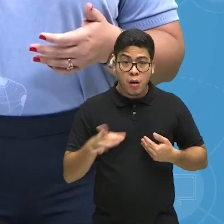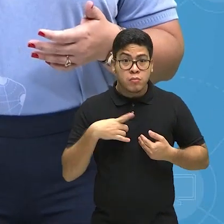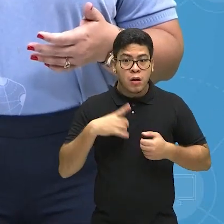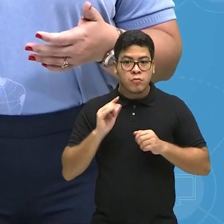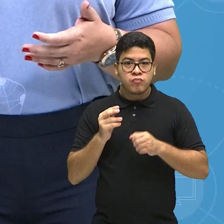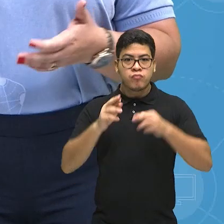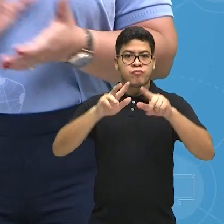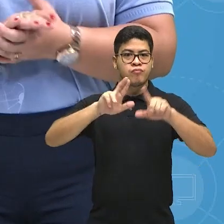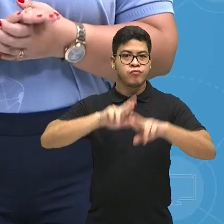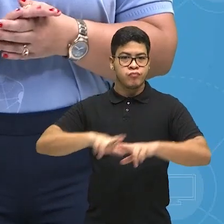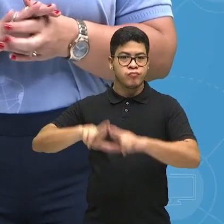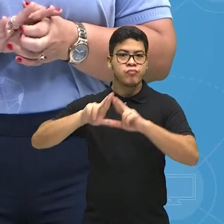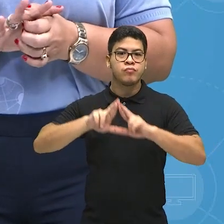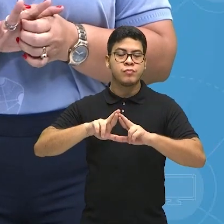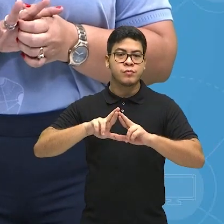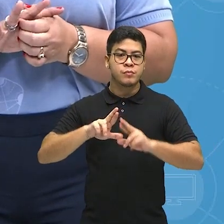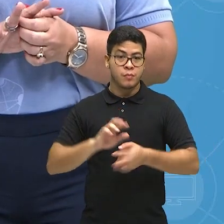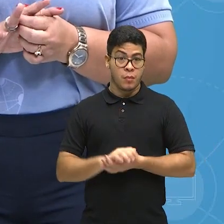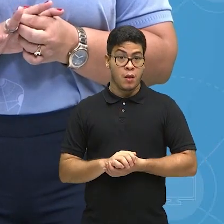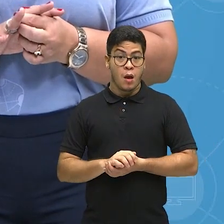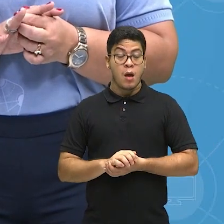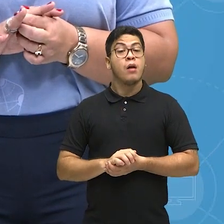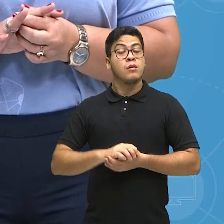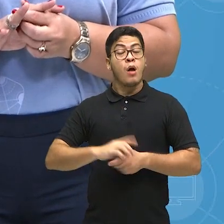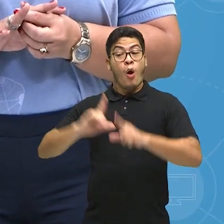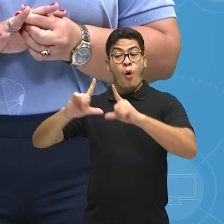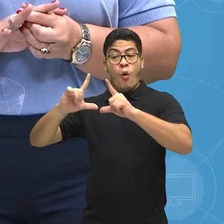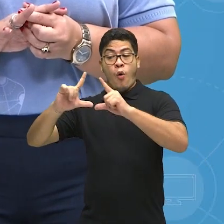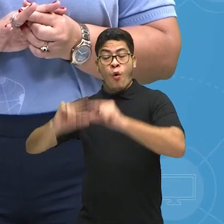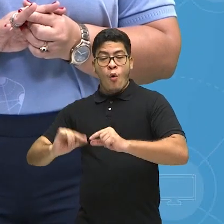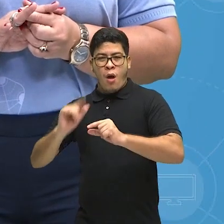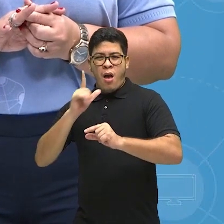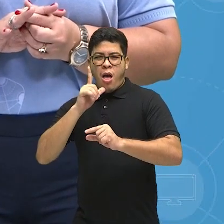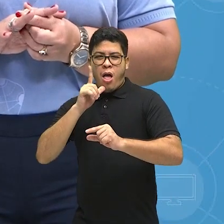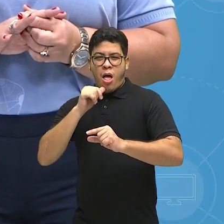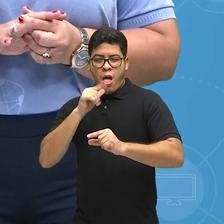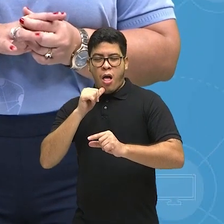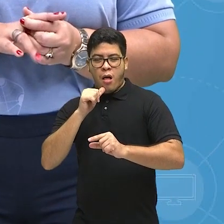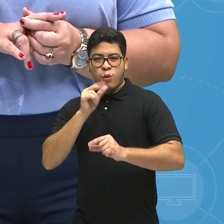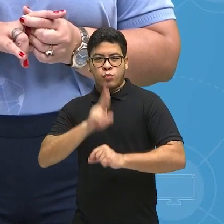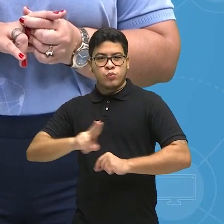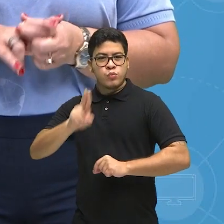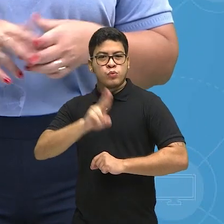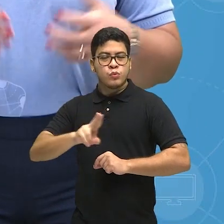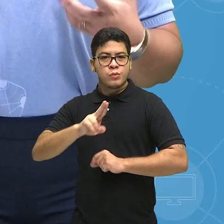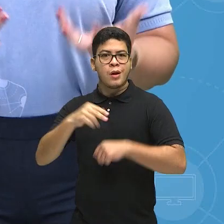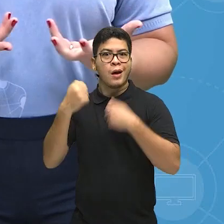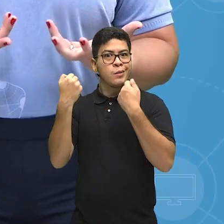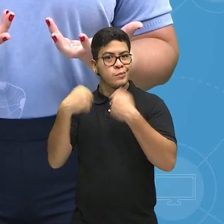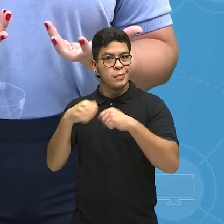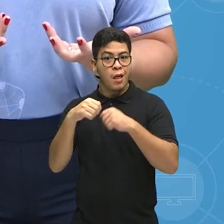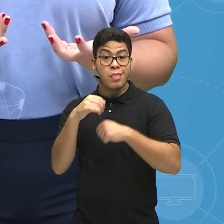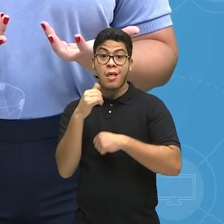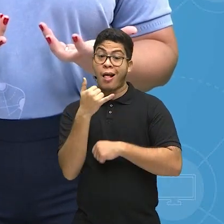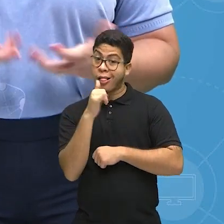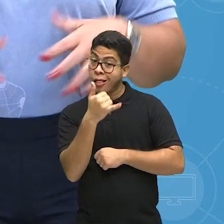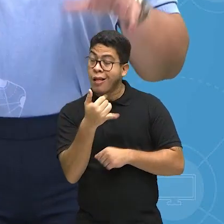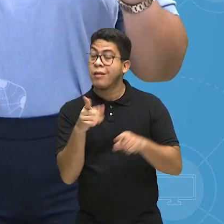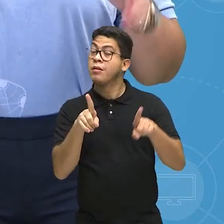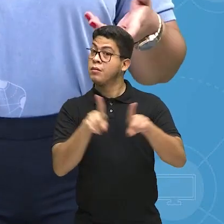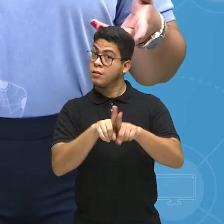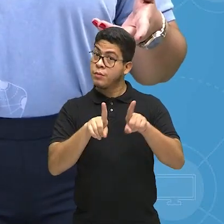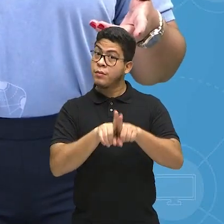reciclagem. Outra dica, reduzir o consumo de água e energia elétrica, o uso consciente,